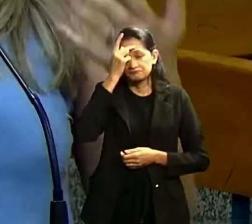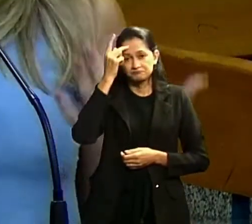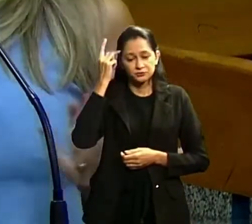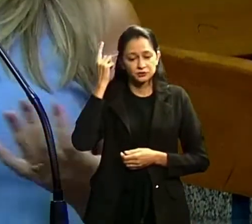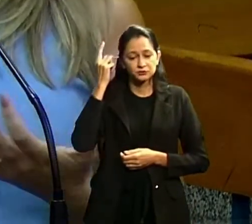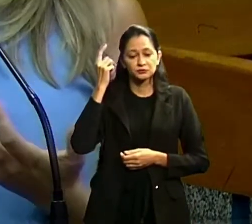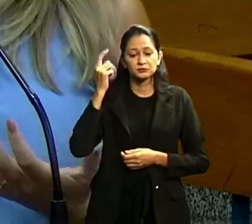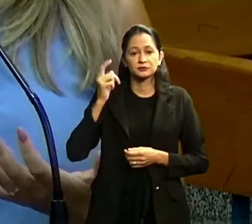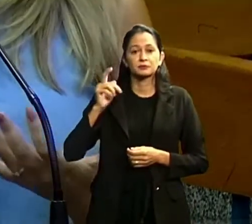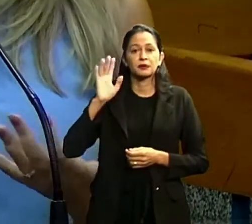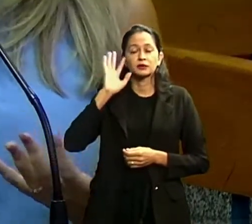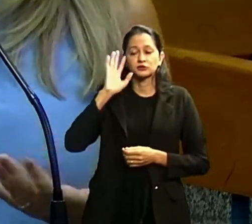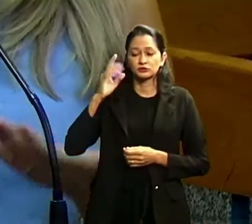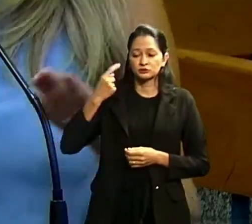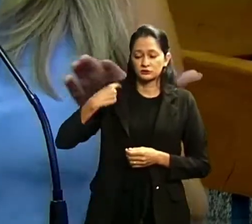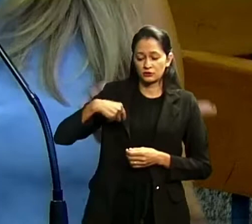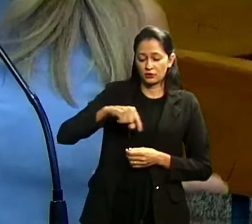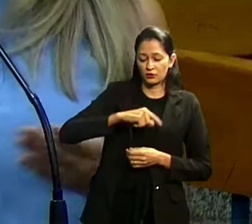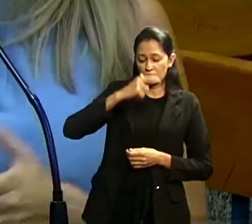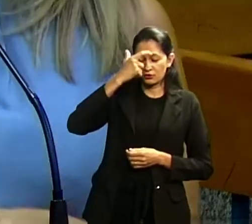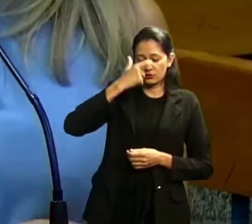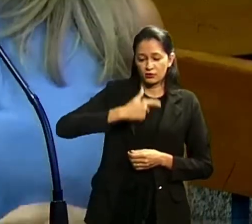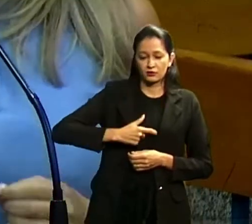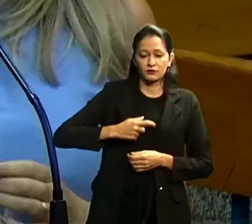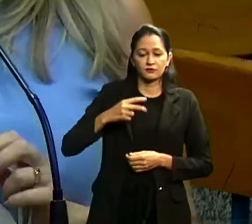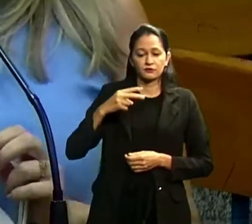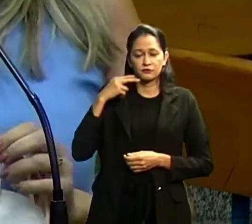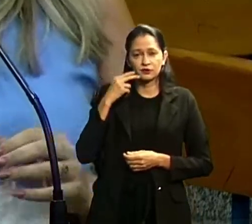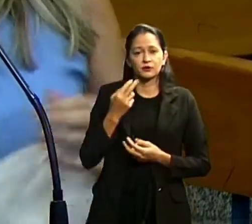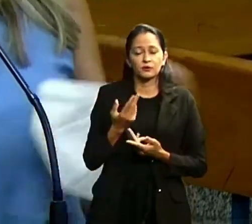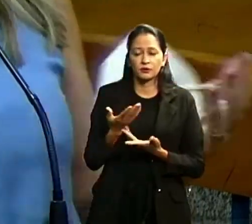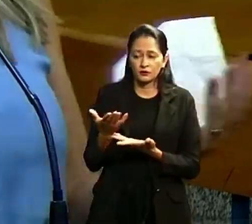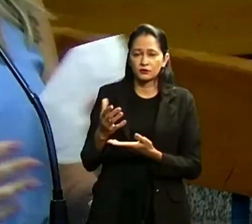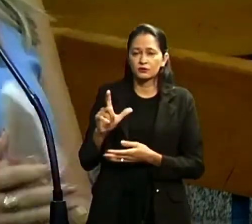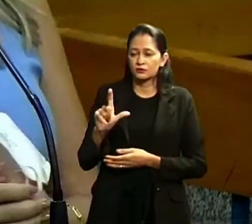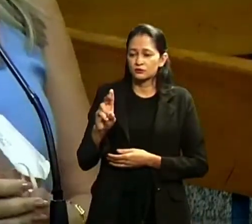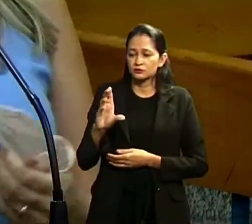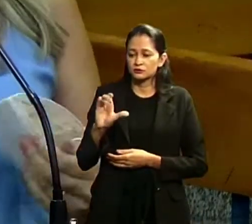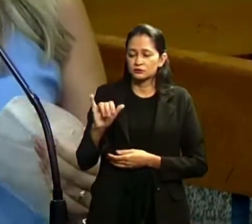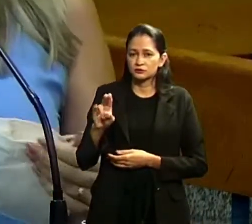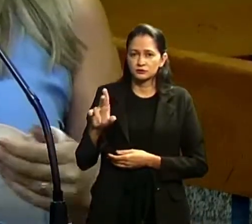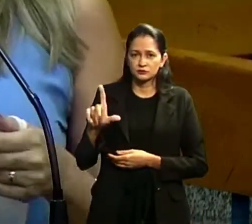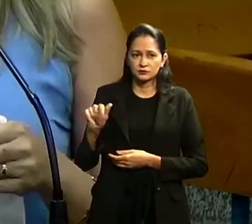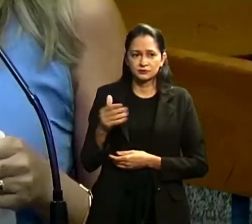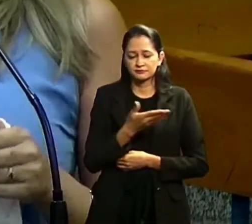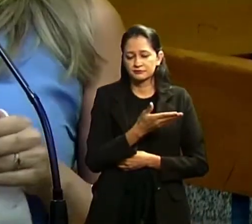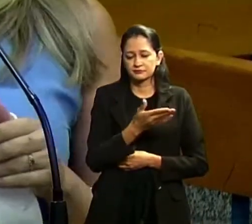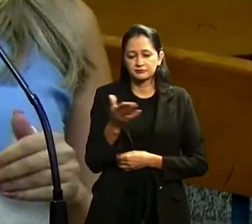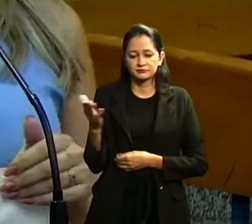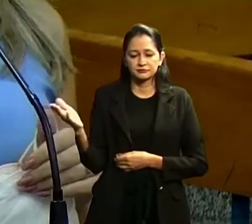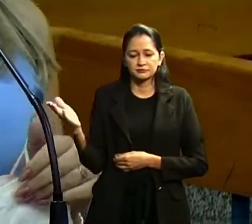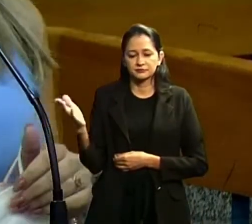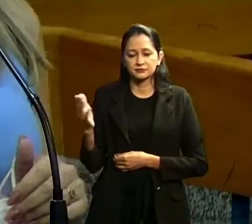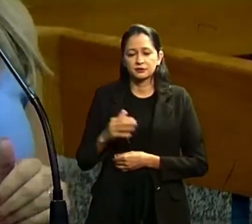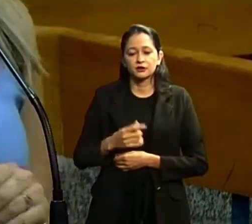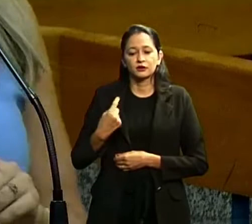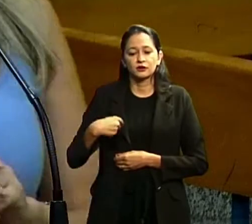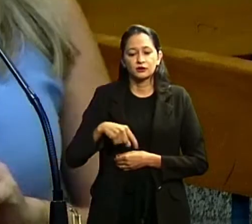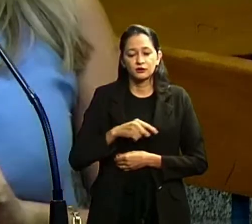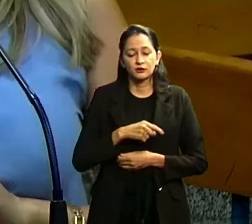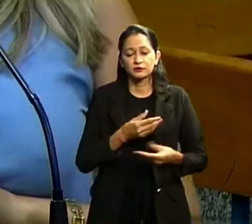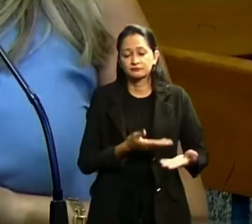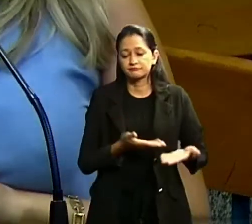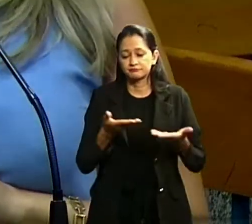esperam de nós, vereadores, realmente é isso mesmo, vereadora Lucila e demais vereadores, que nós tragamos para